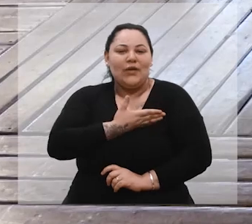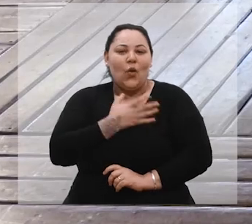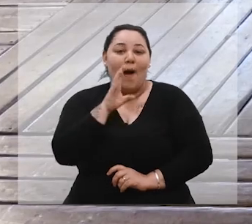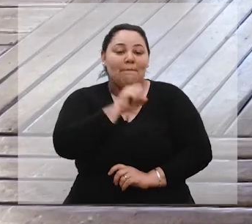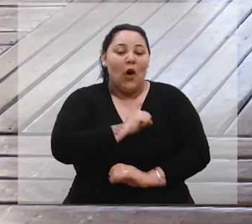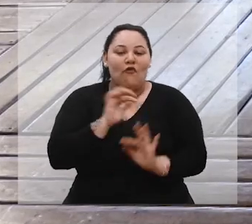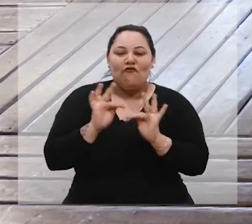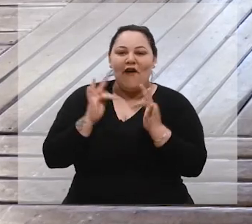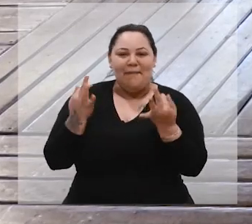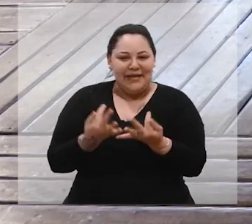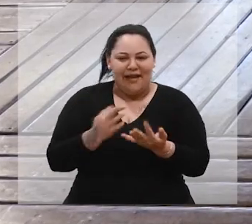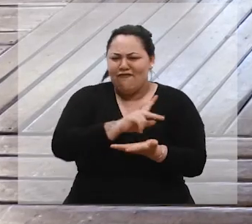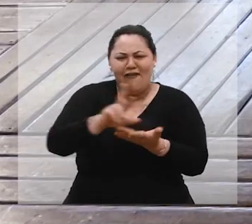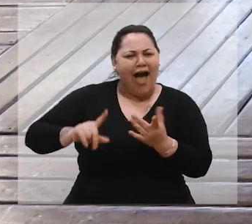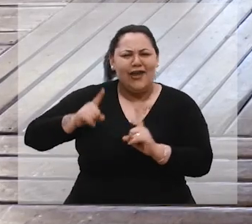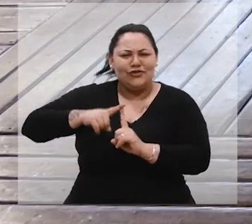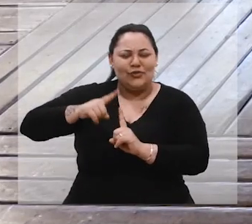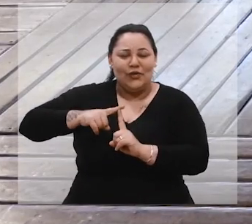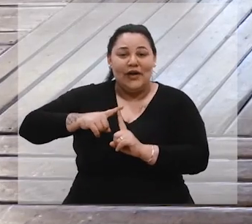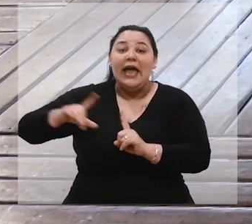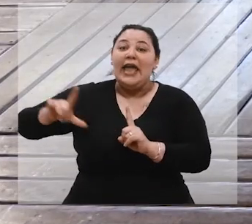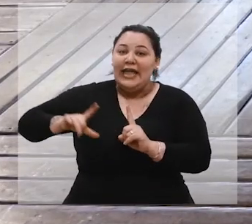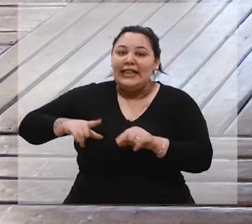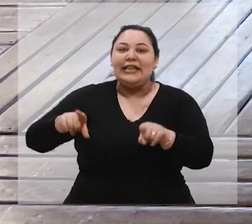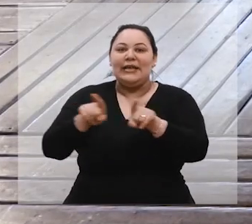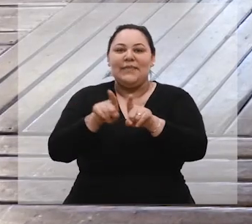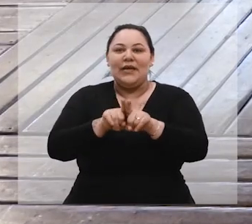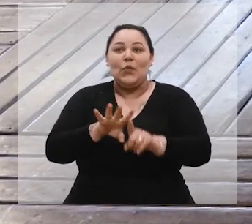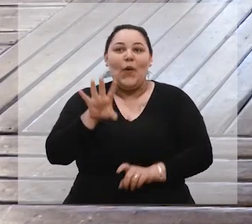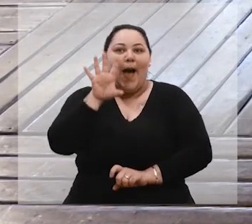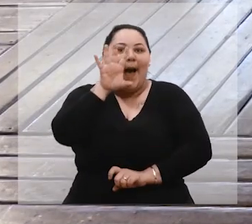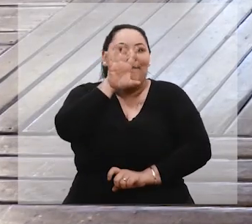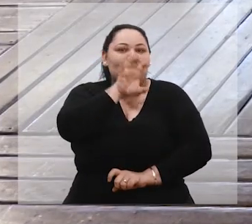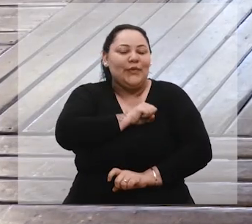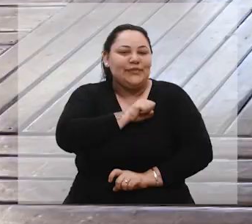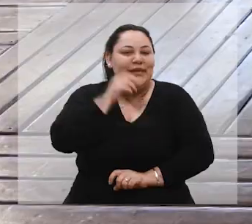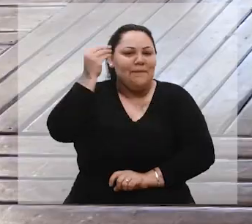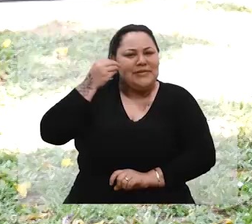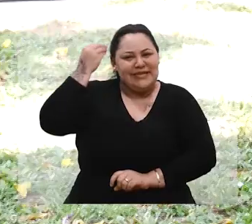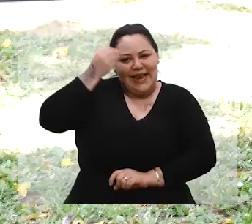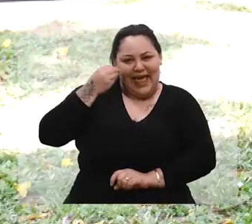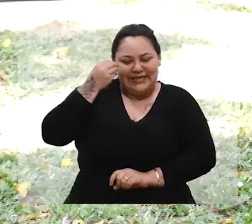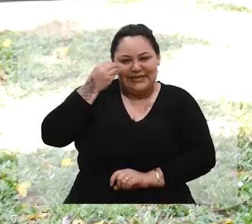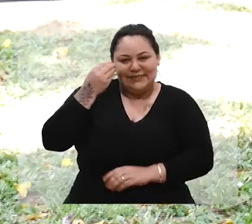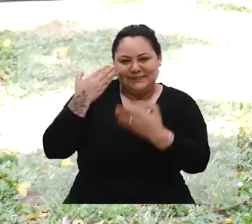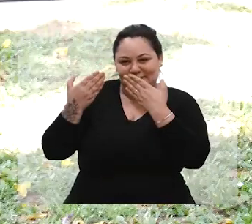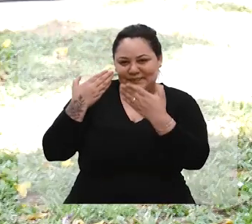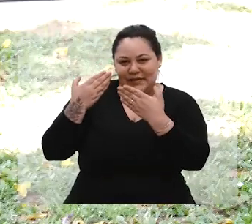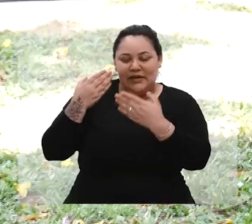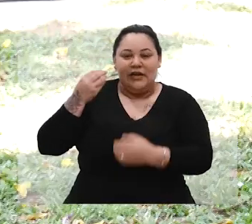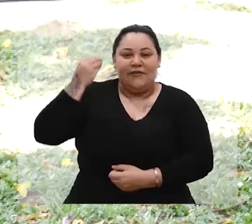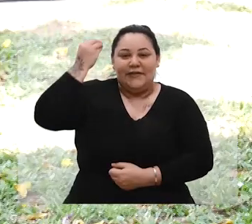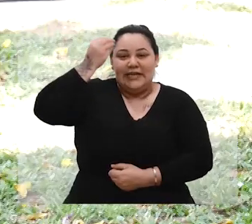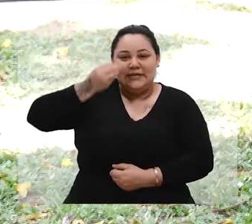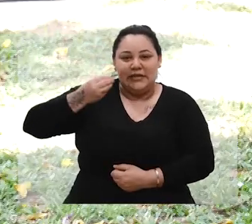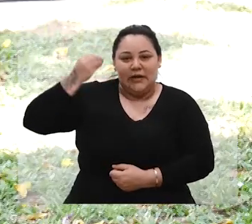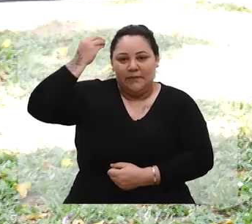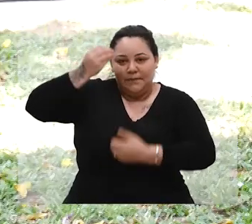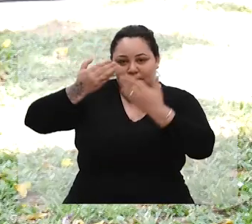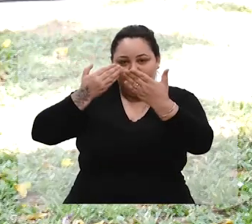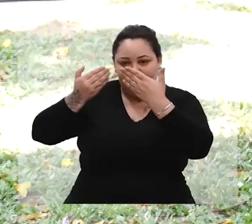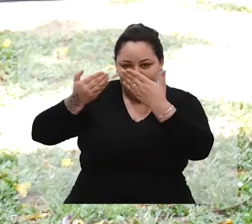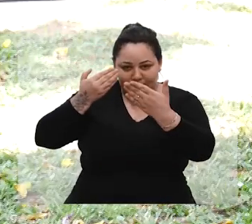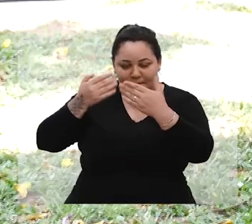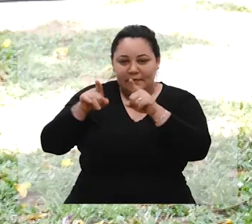né? Várias modalidades de amor. E tenho também o Amor, Desejo de Psicanálise, que é a primeira publicação que eu fiz, que é um texto bem técnico, acadêmico,